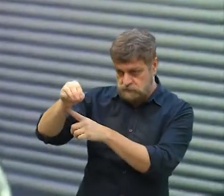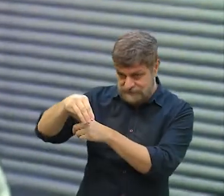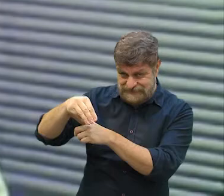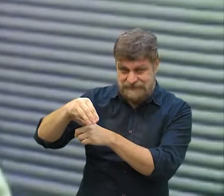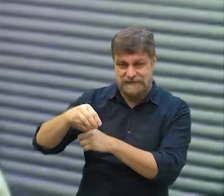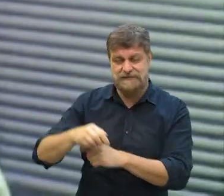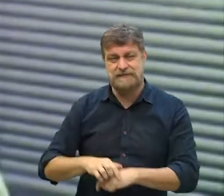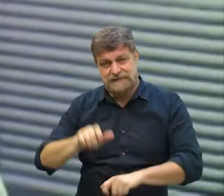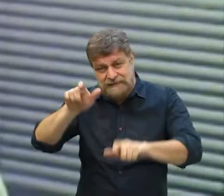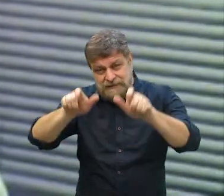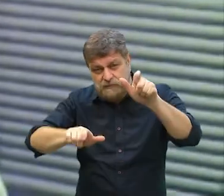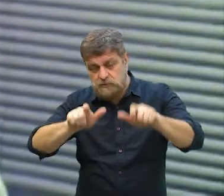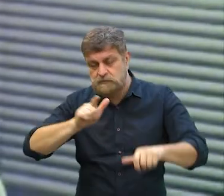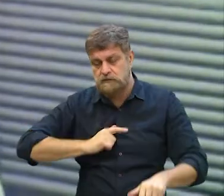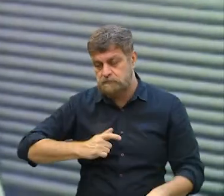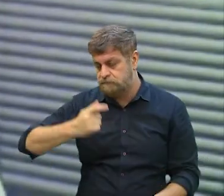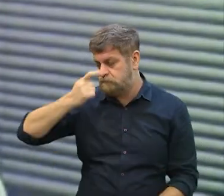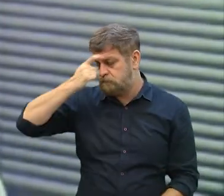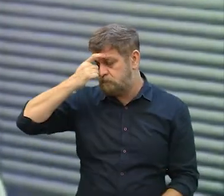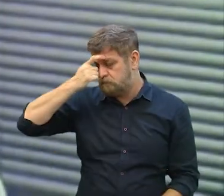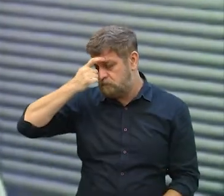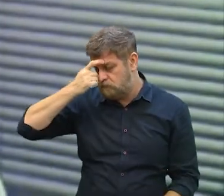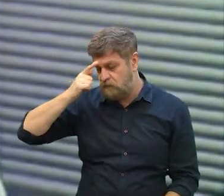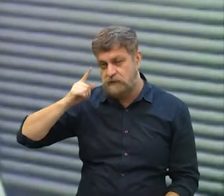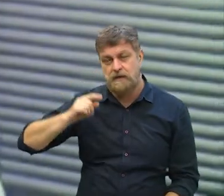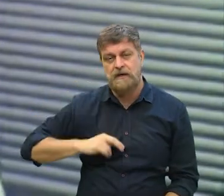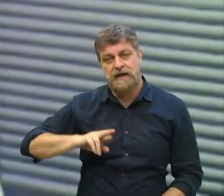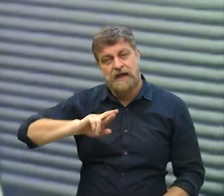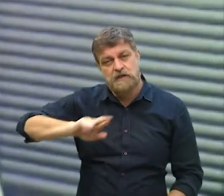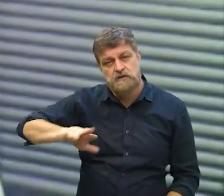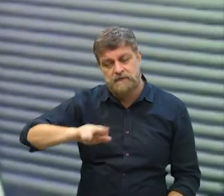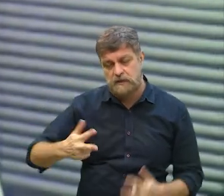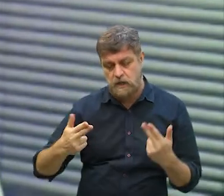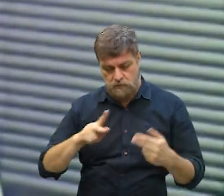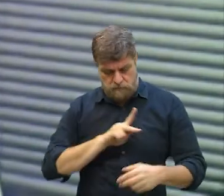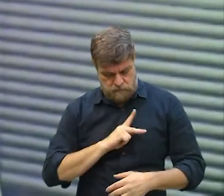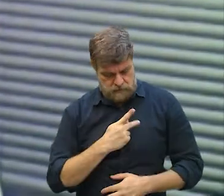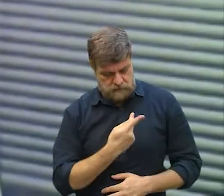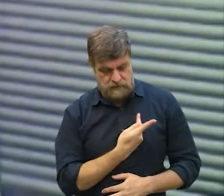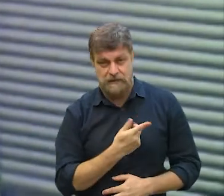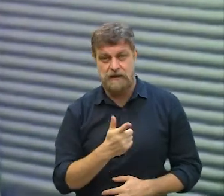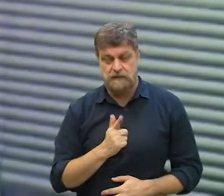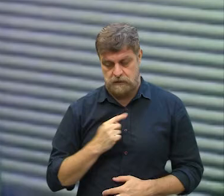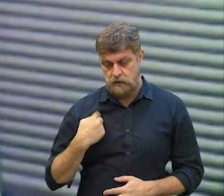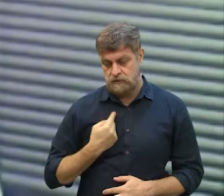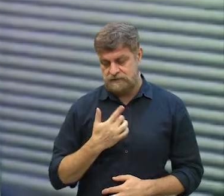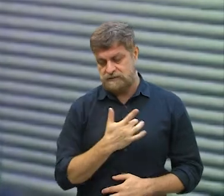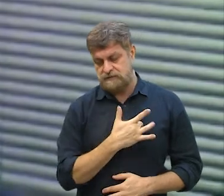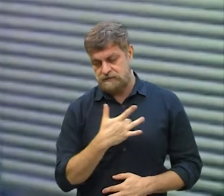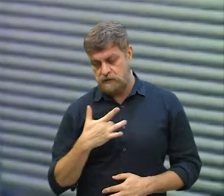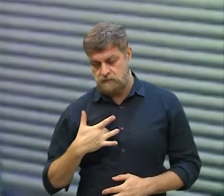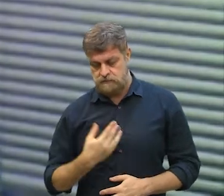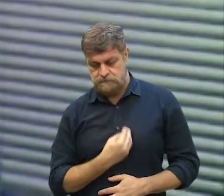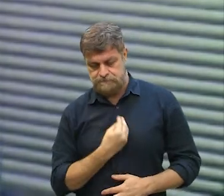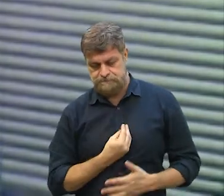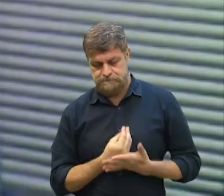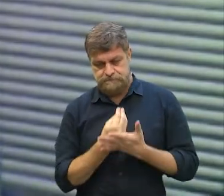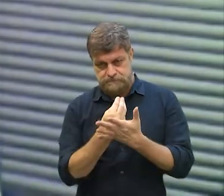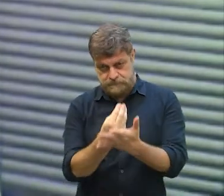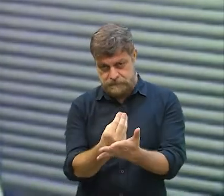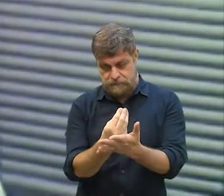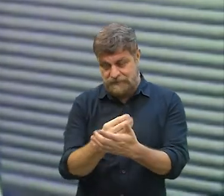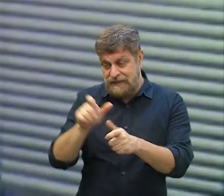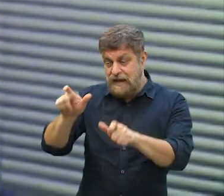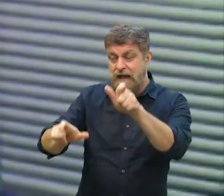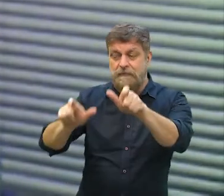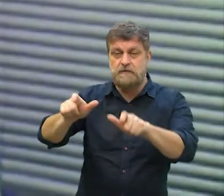Gabriel. Eu acho que as pessoas tiveram uma compreensão diferente, como o Haddad falou, o bem maior que nós temos é a nossa saúde, a nossa vida.